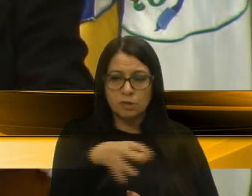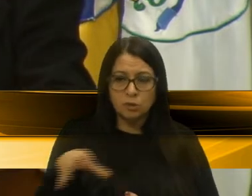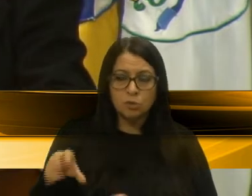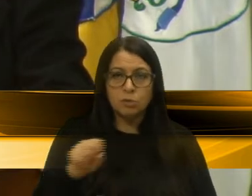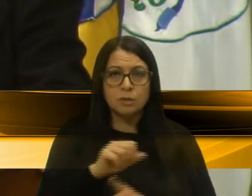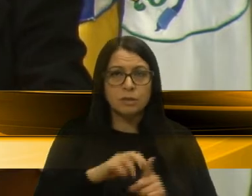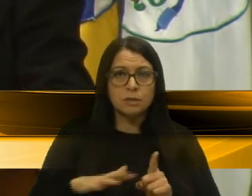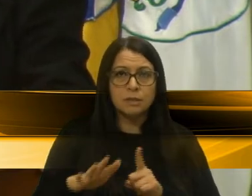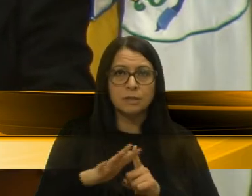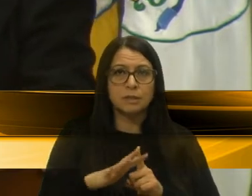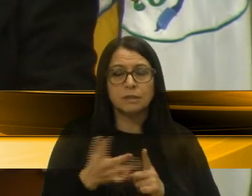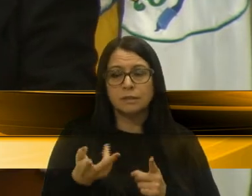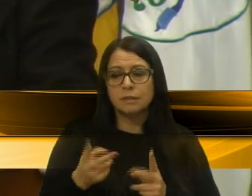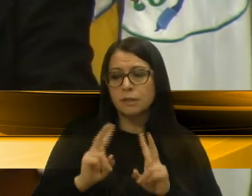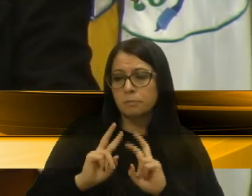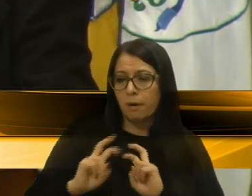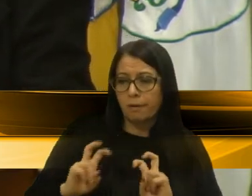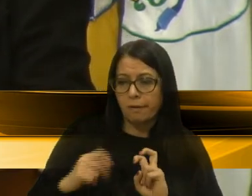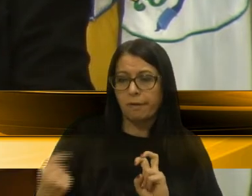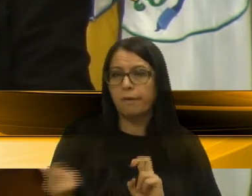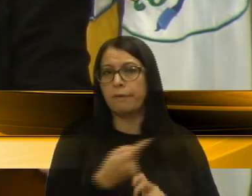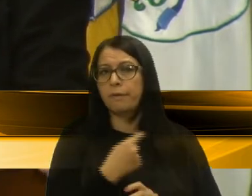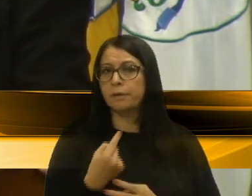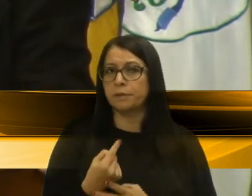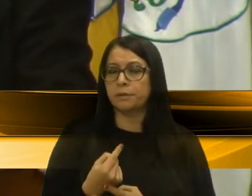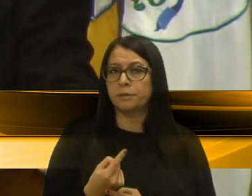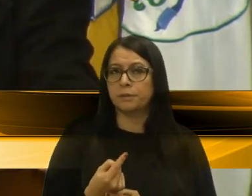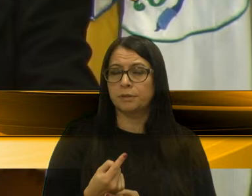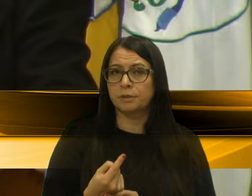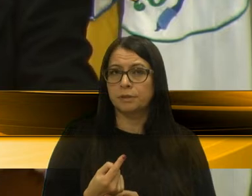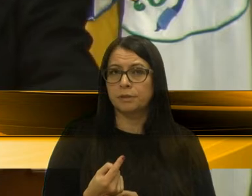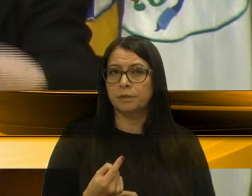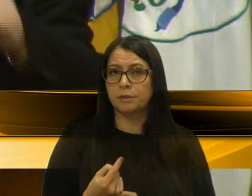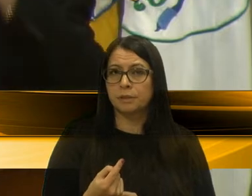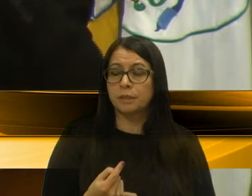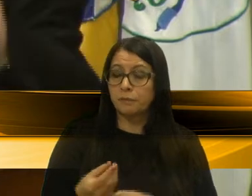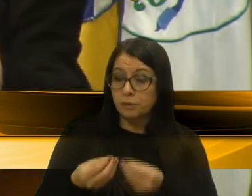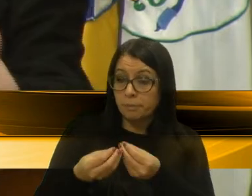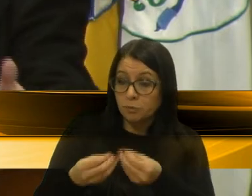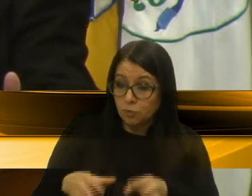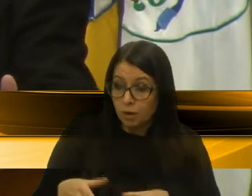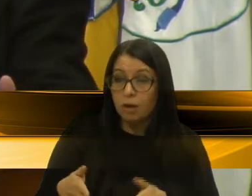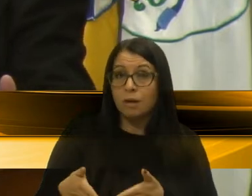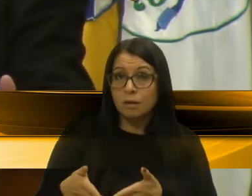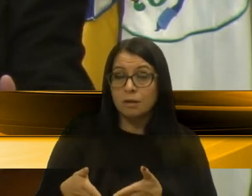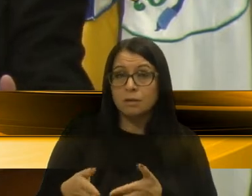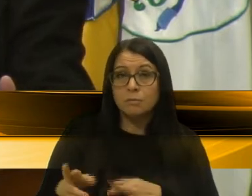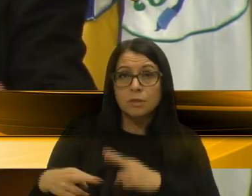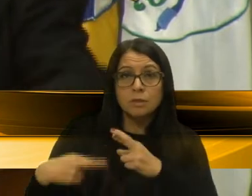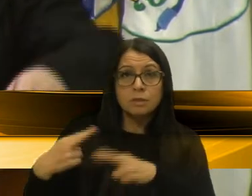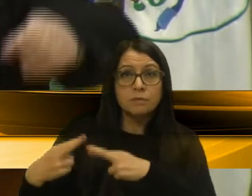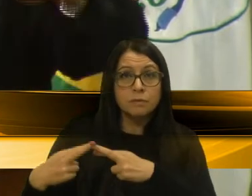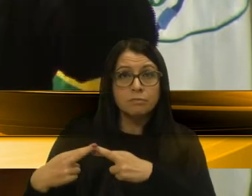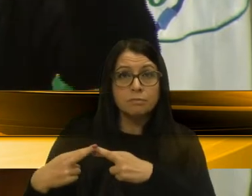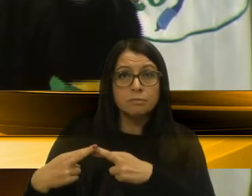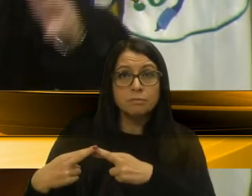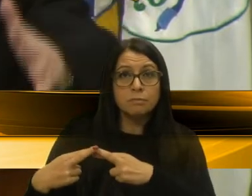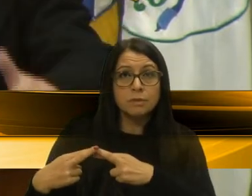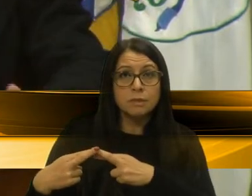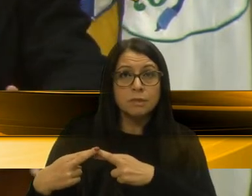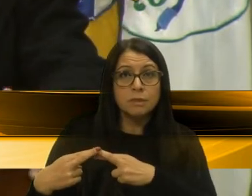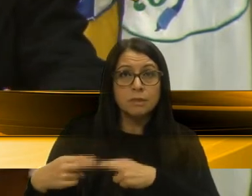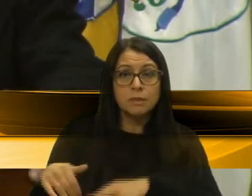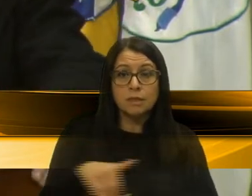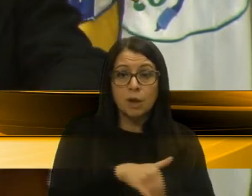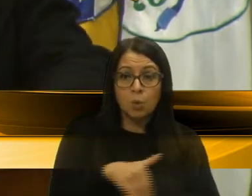sociedade explorados, setores da sociedade que vão ser prejudicados por essa reforma, estão nas